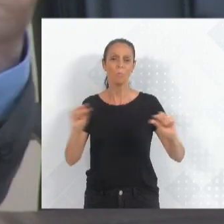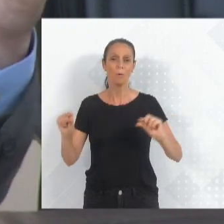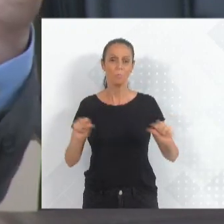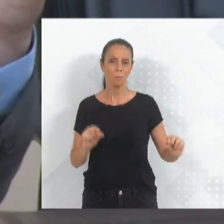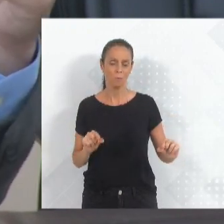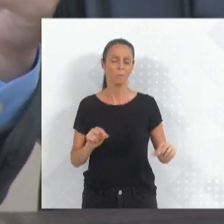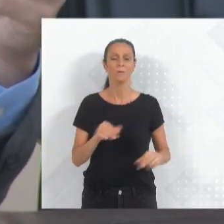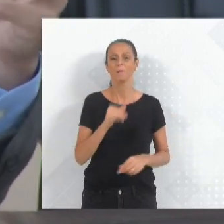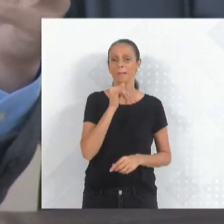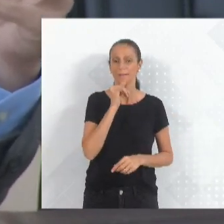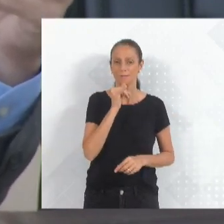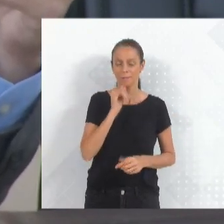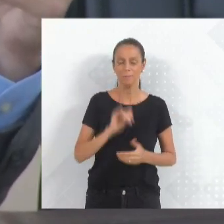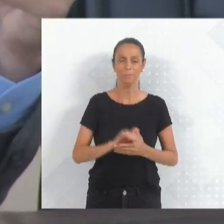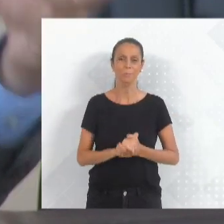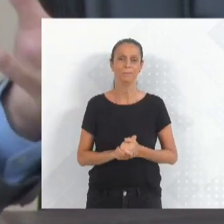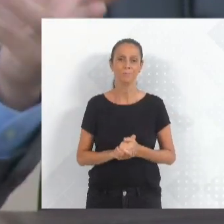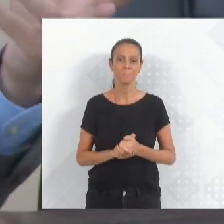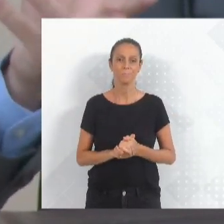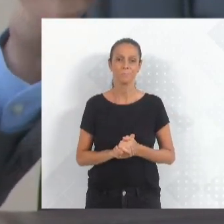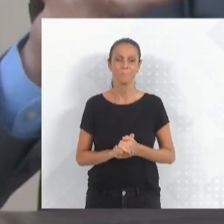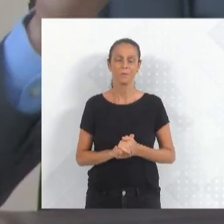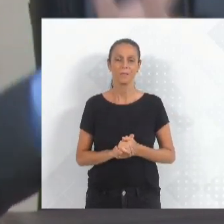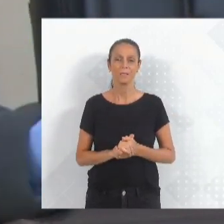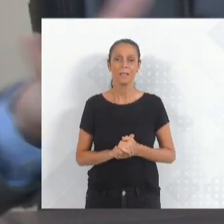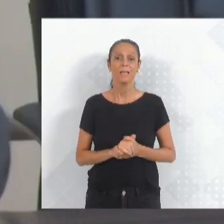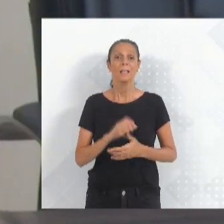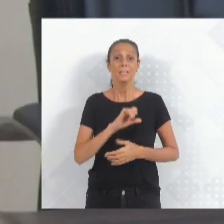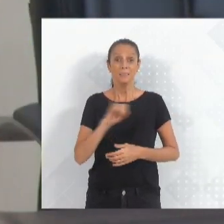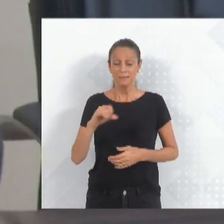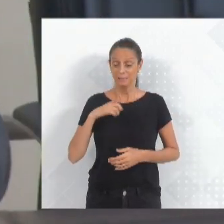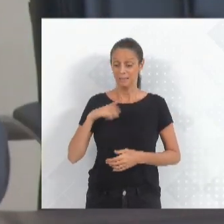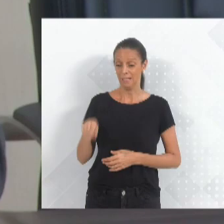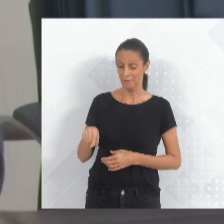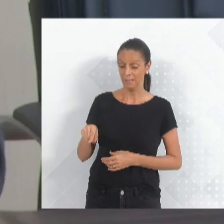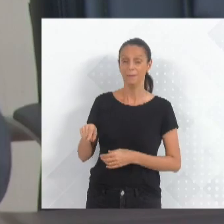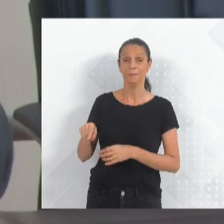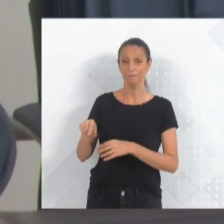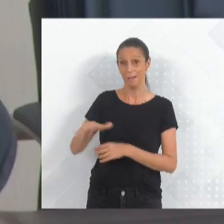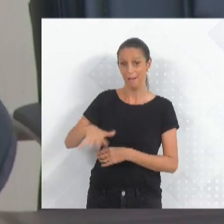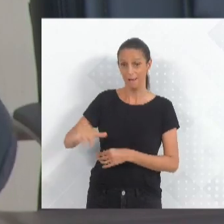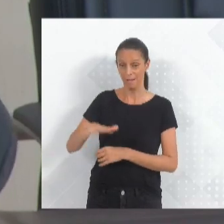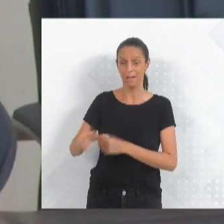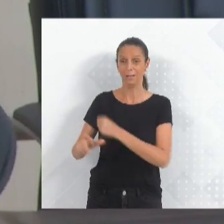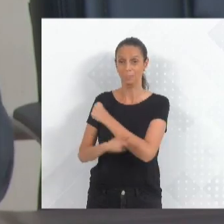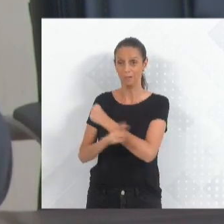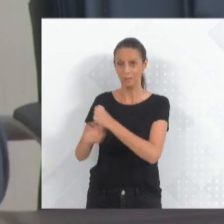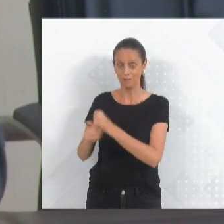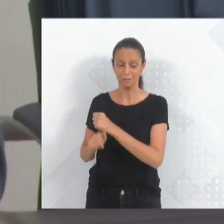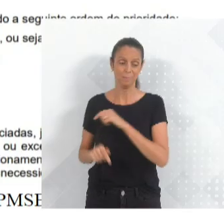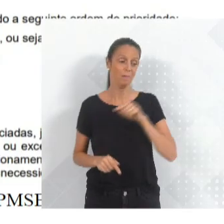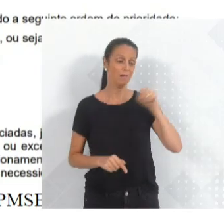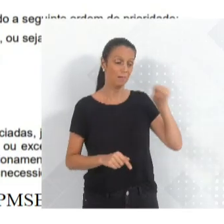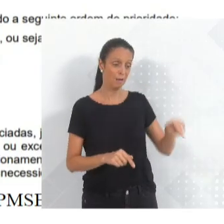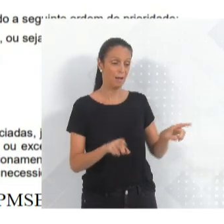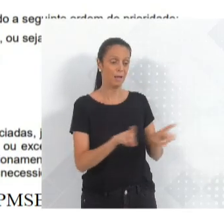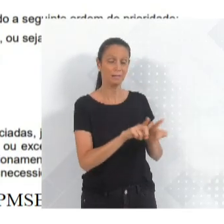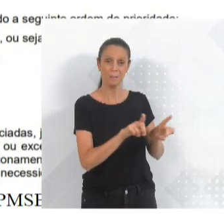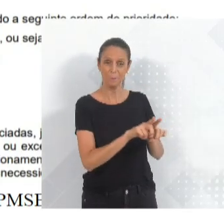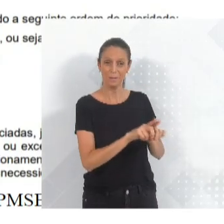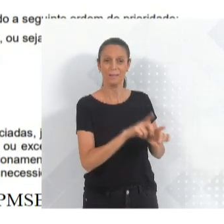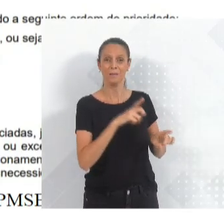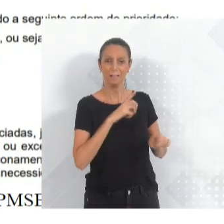transpõe, quando traz água da região sul da cidade para a região norte e região oeste também. Controle de água disponível